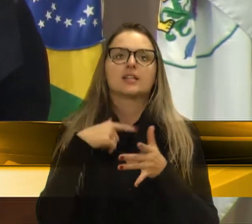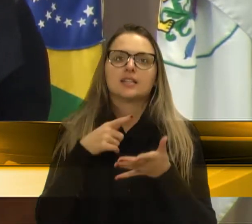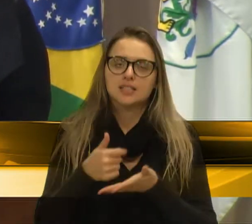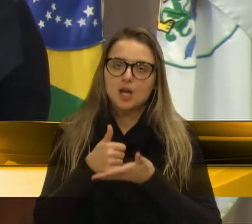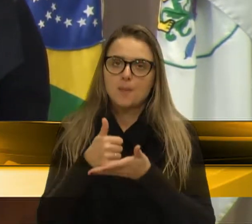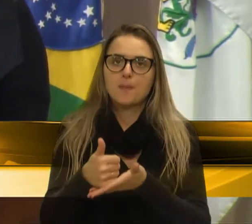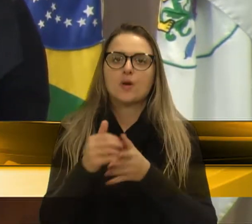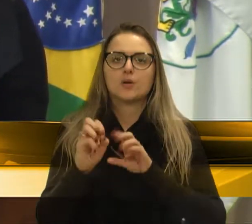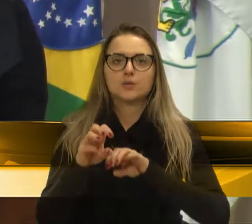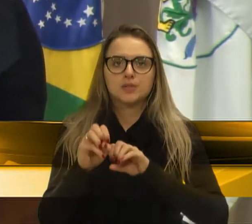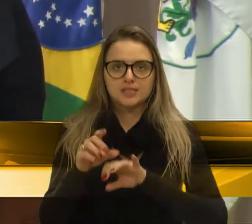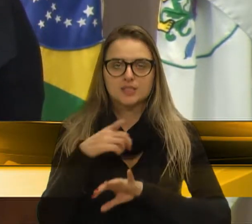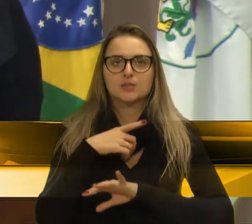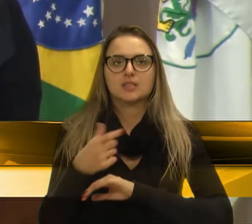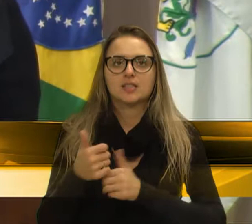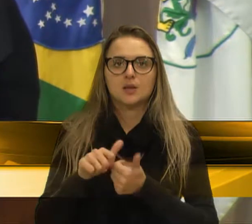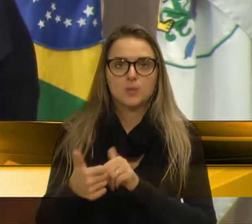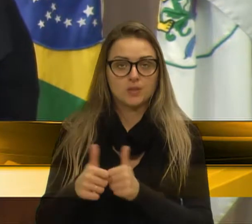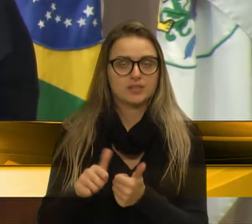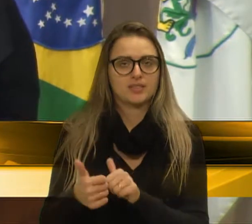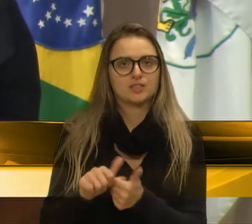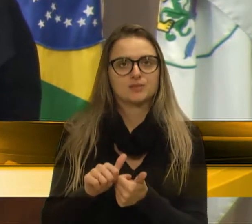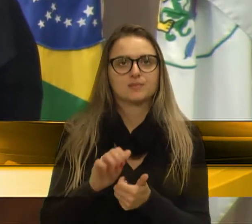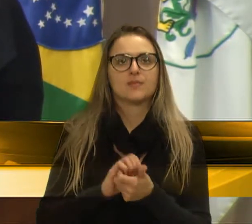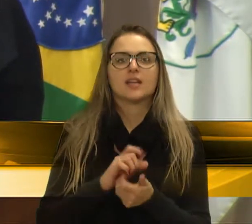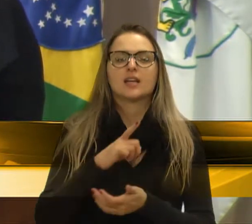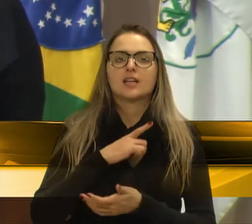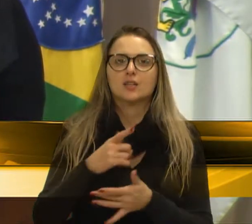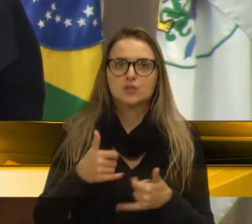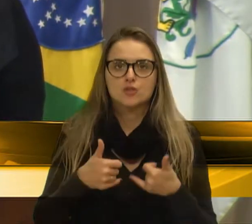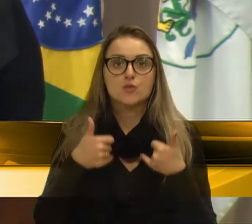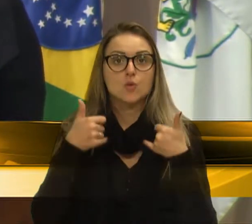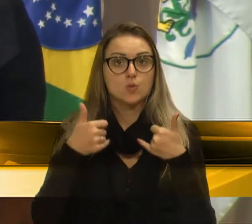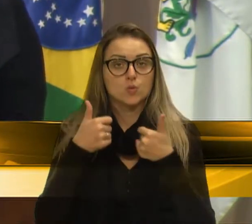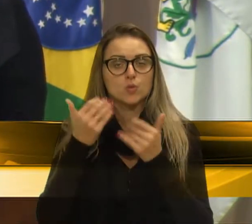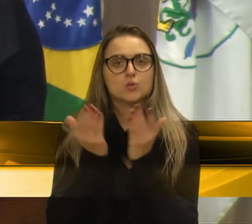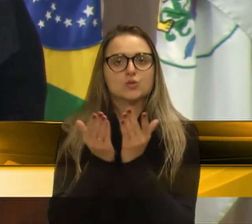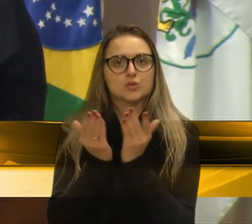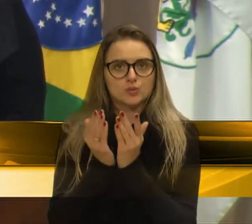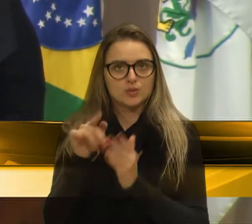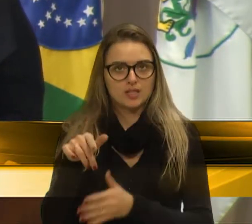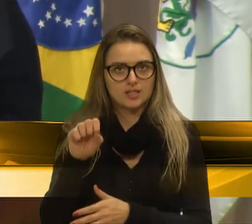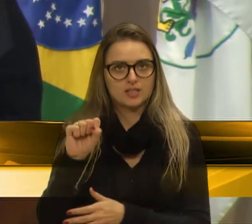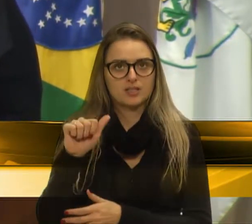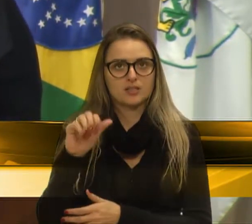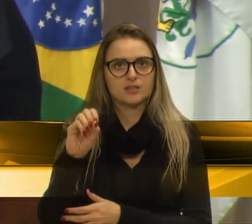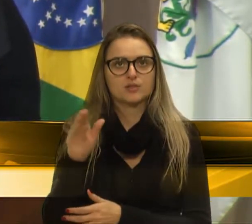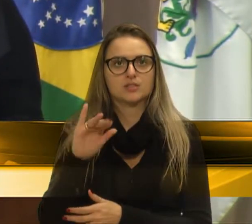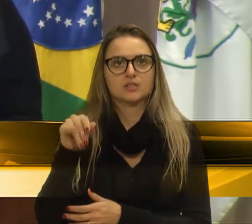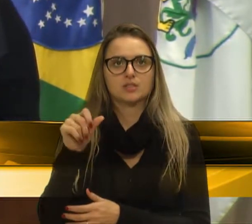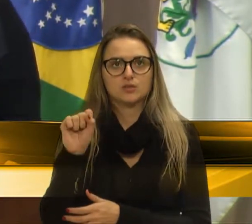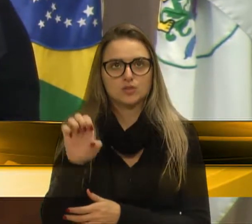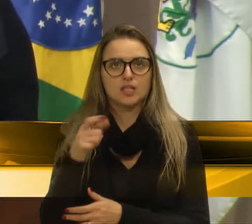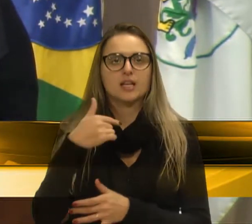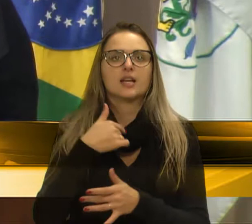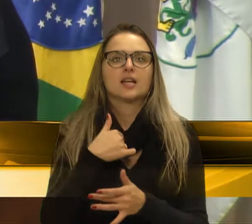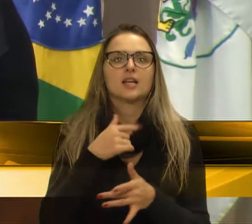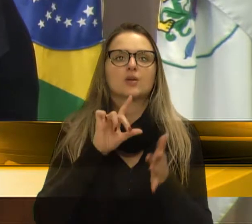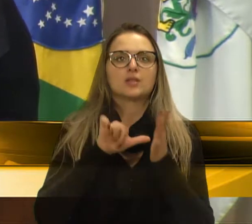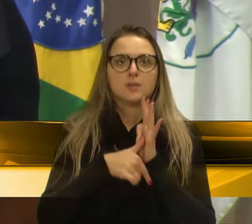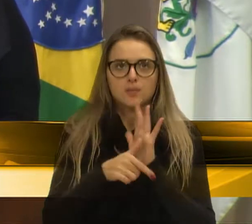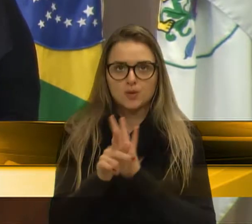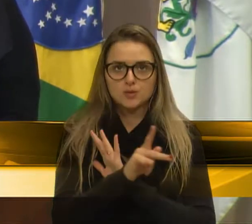numa educação de qualidade na cidade. Eu tive a honra de estudar lá, me tornei